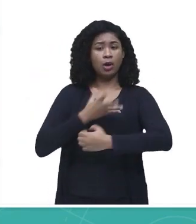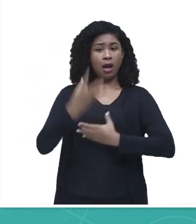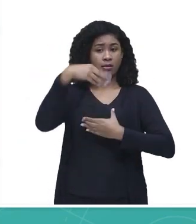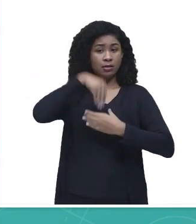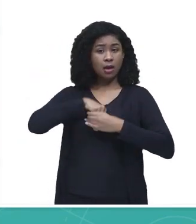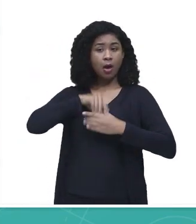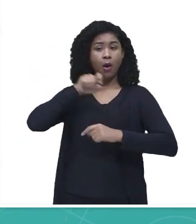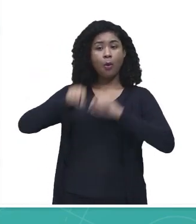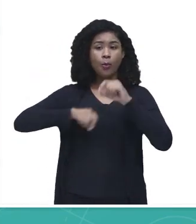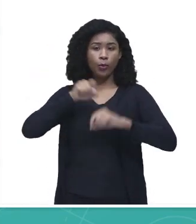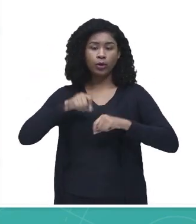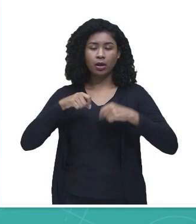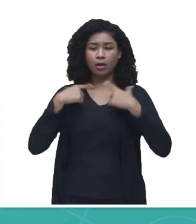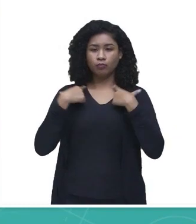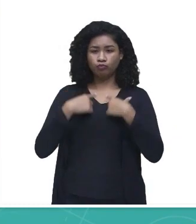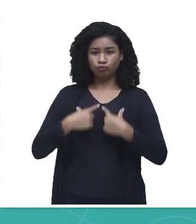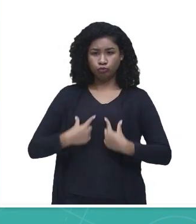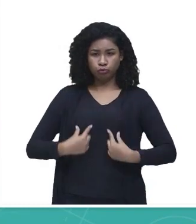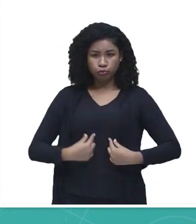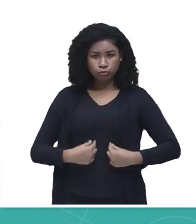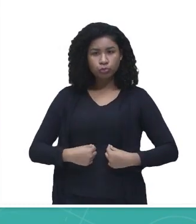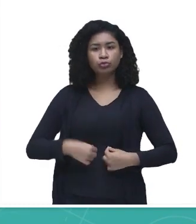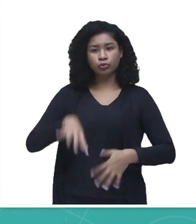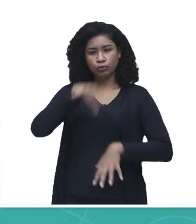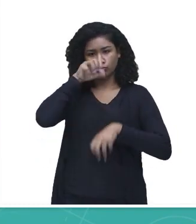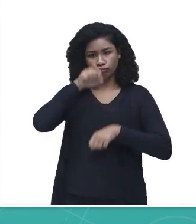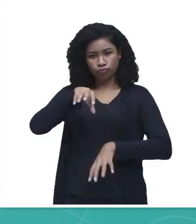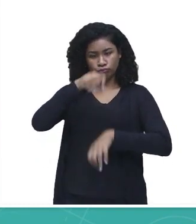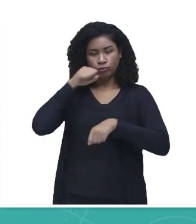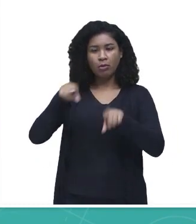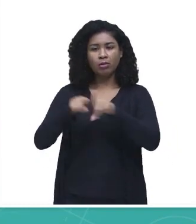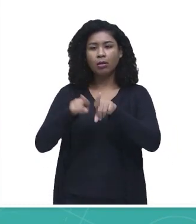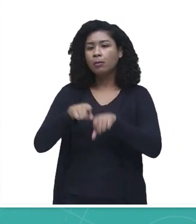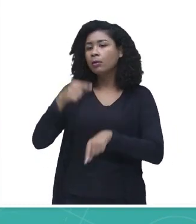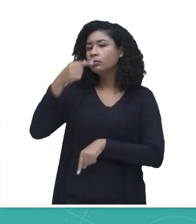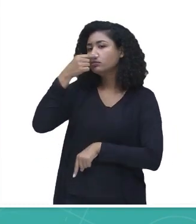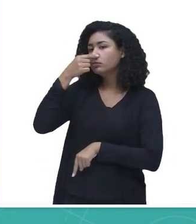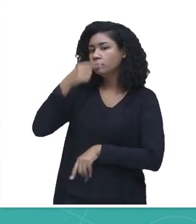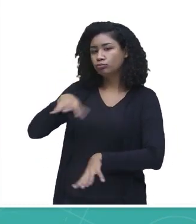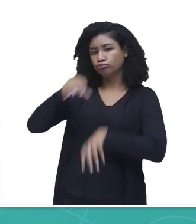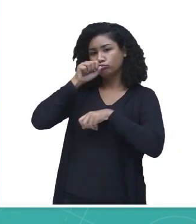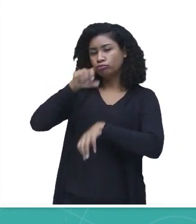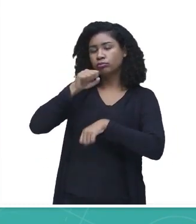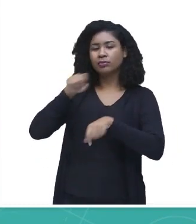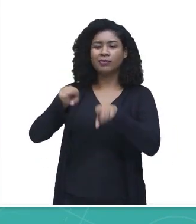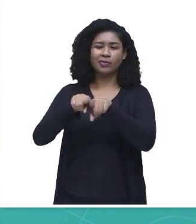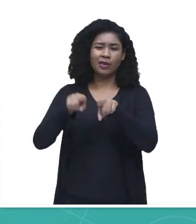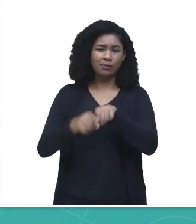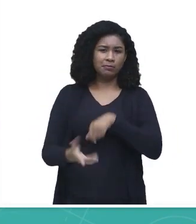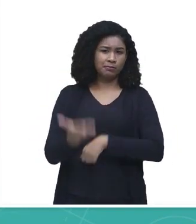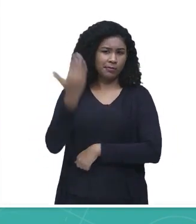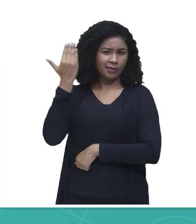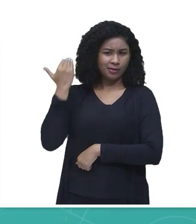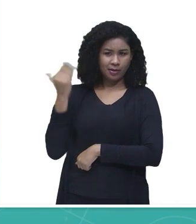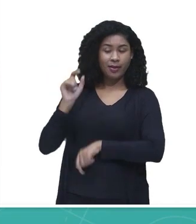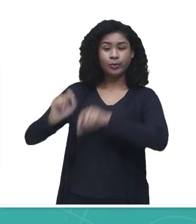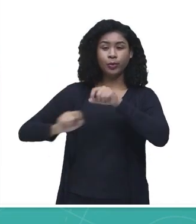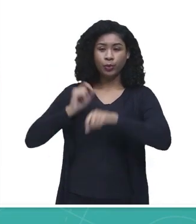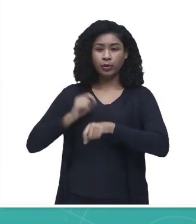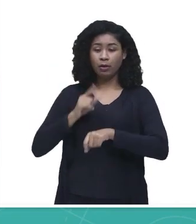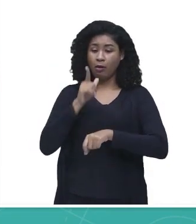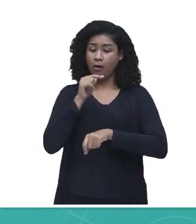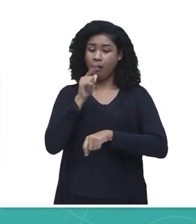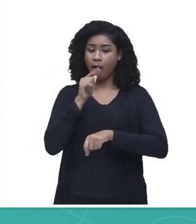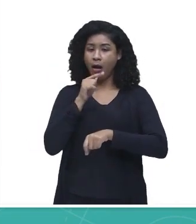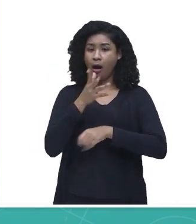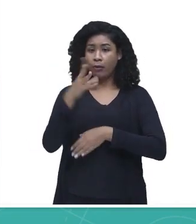ali respiratória, mas por conta ali de ele já ter vivido um tempo na água, né? Quando ele era apenas um girino, ele